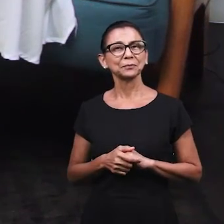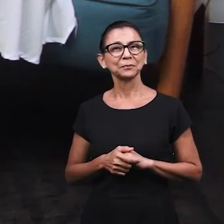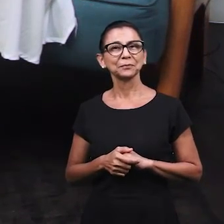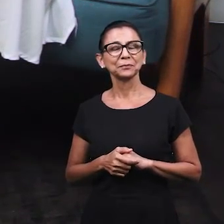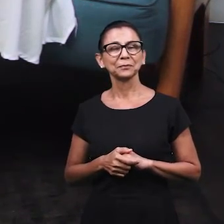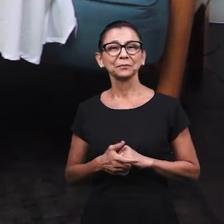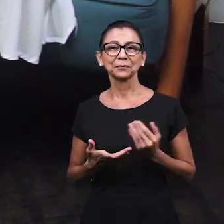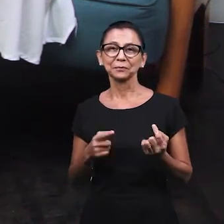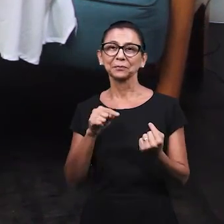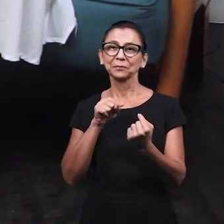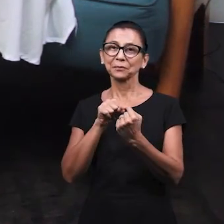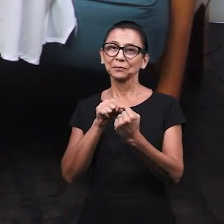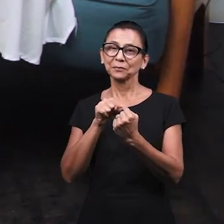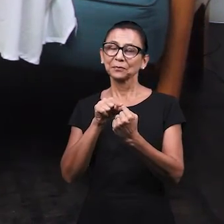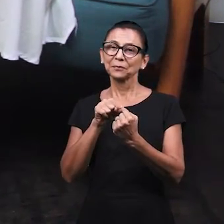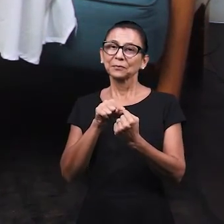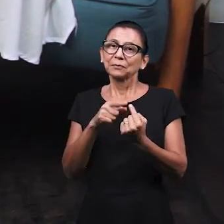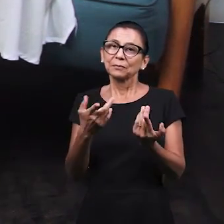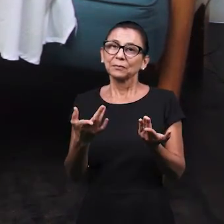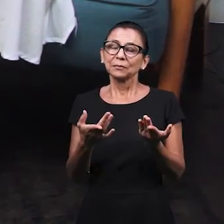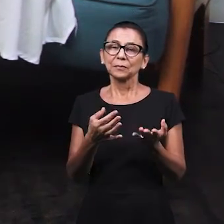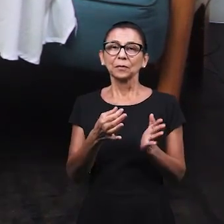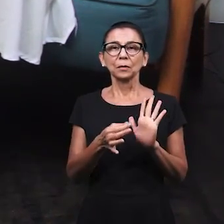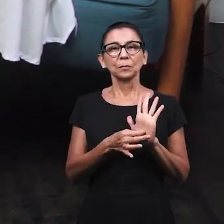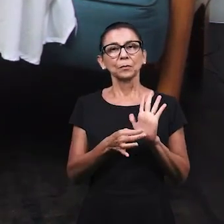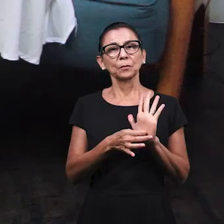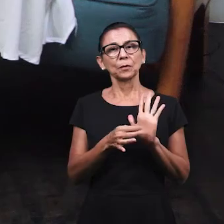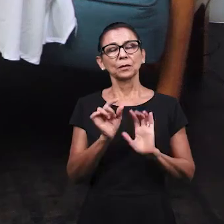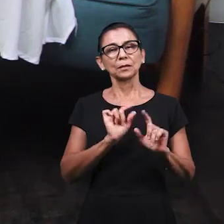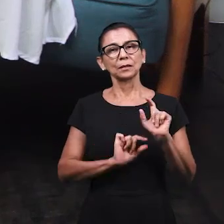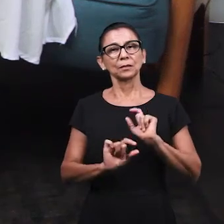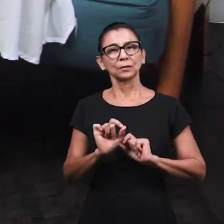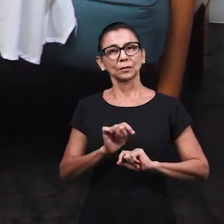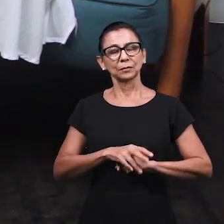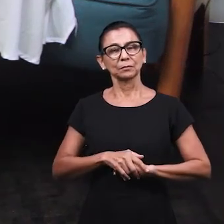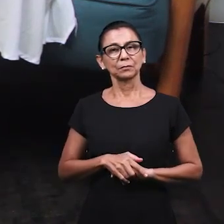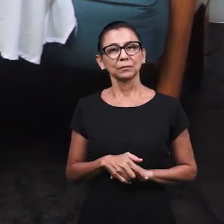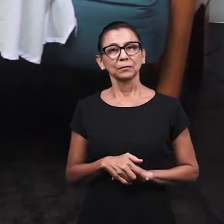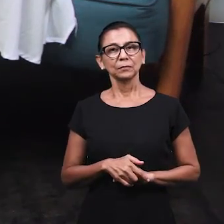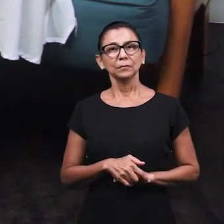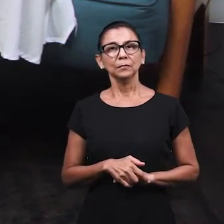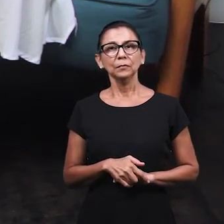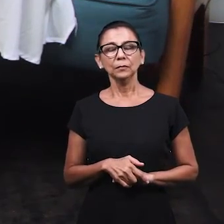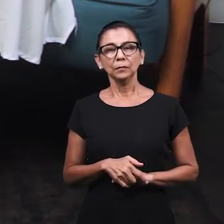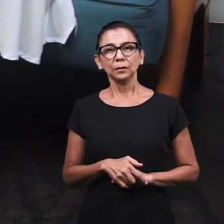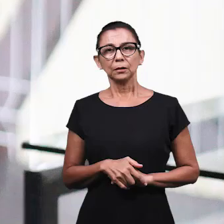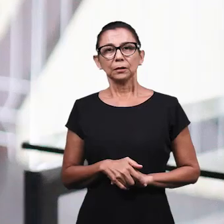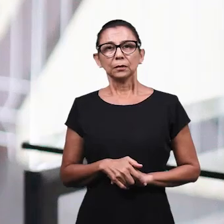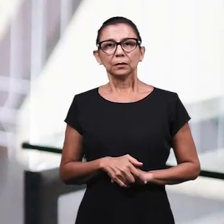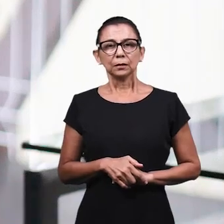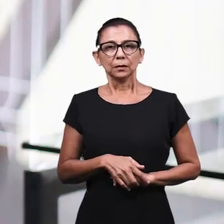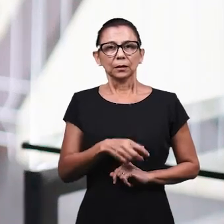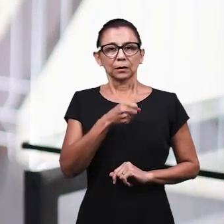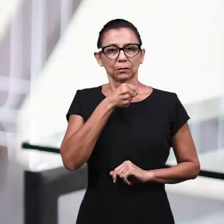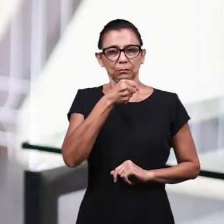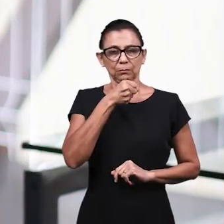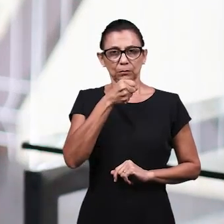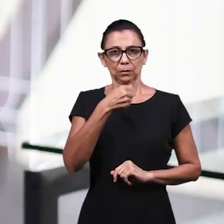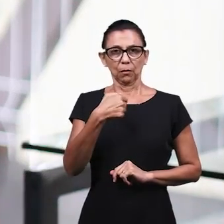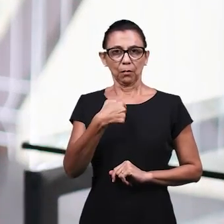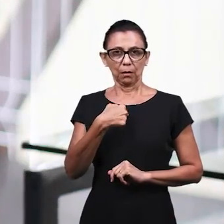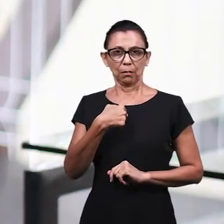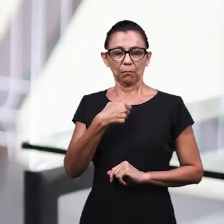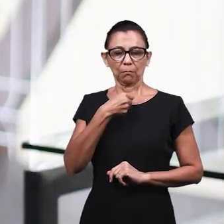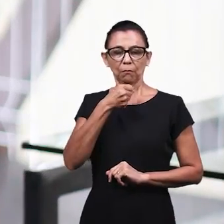Rádio Manaim. Esse é o objetivo. O propósito do trabalho é uma locução, eu faço a